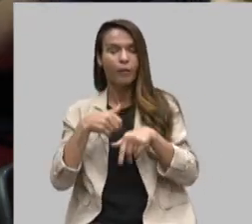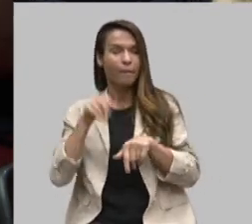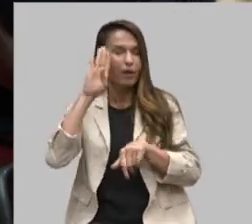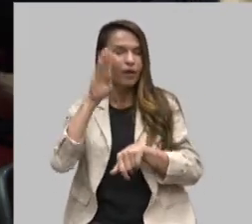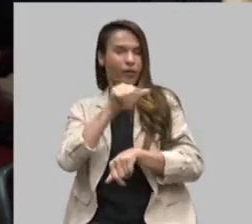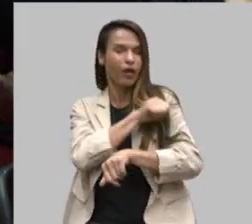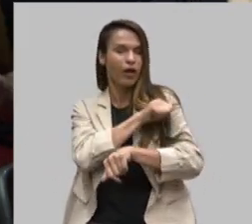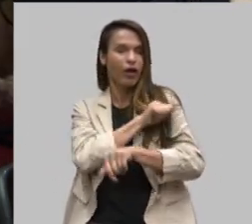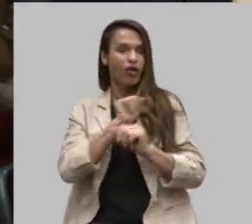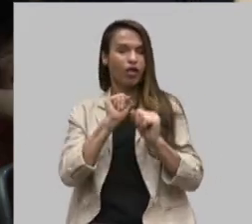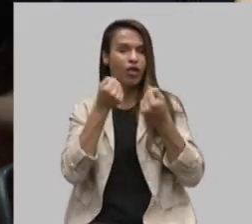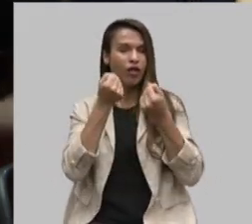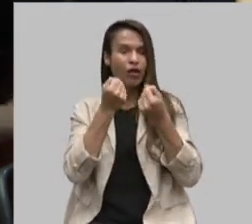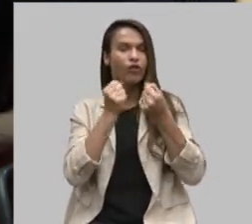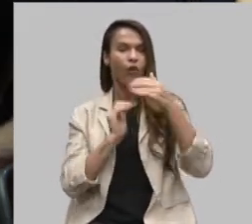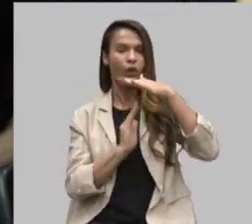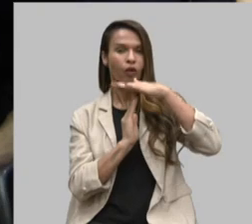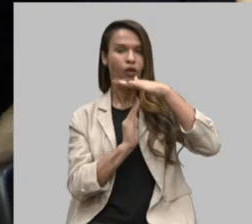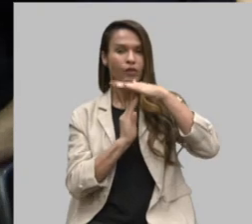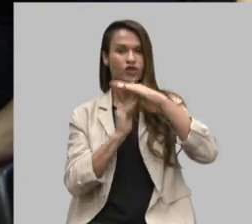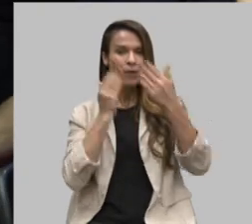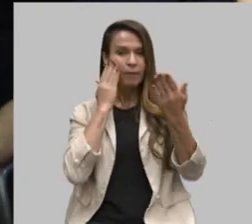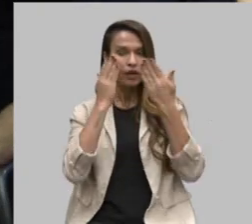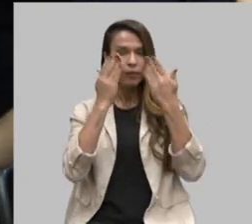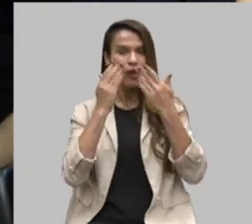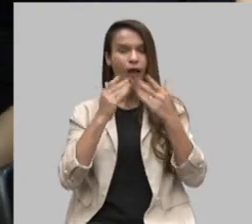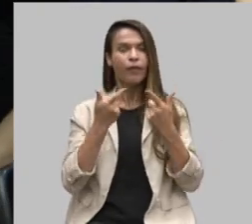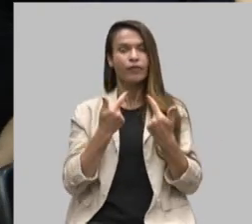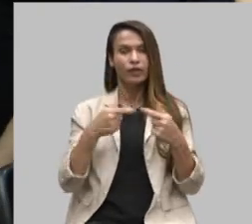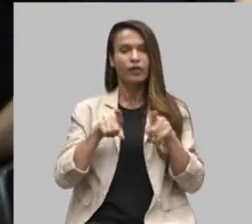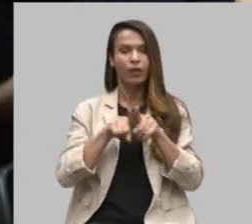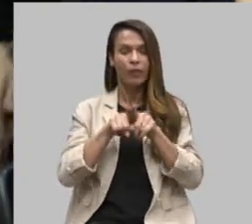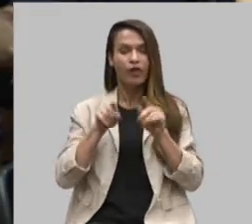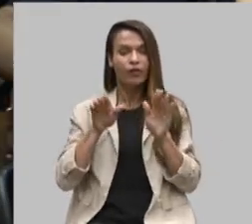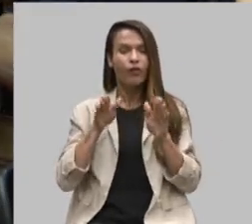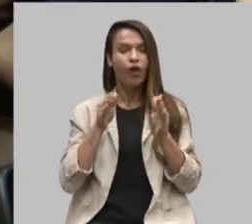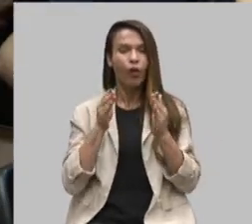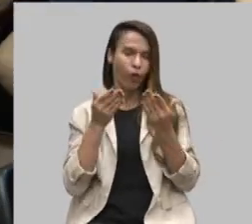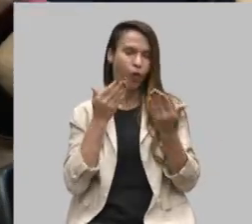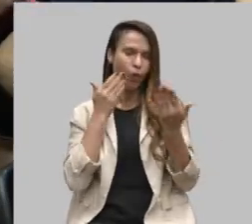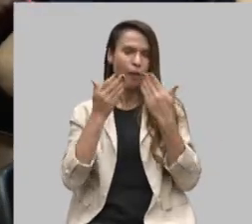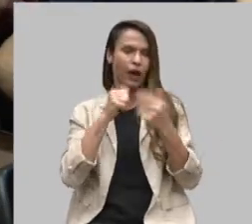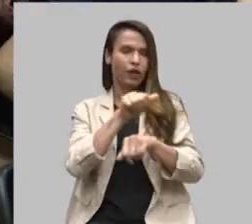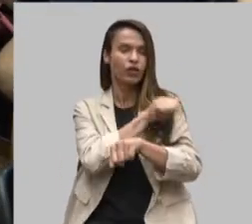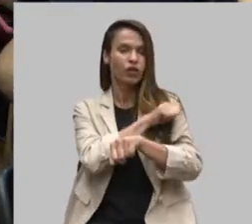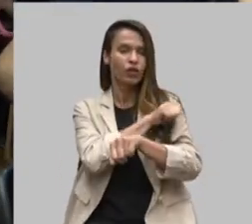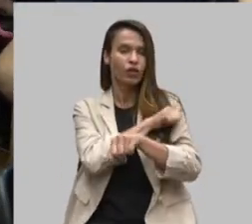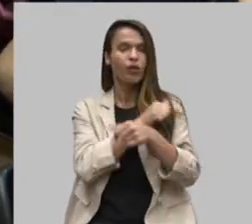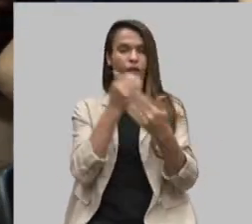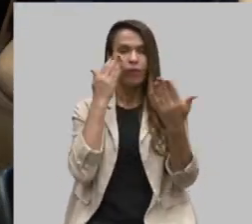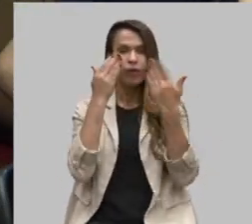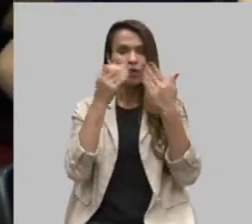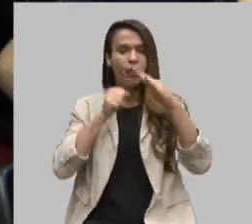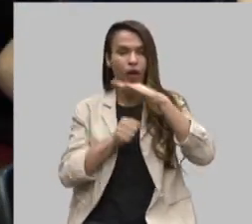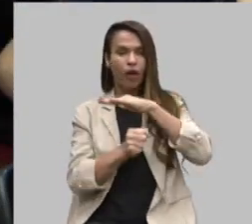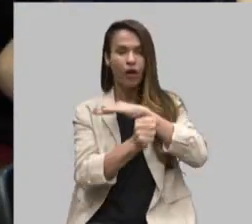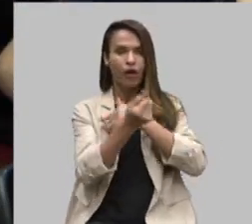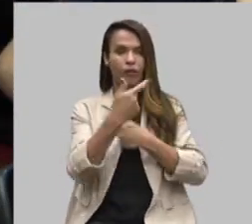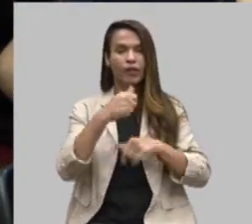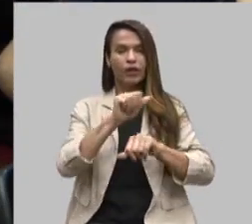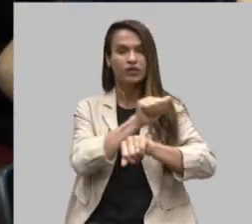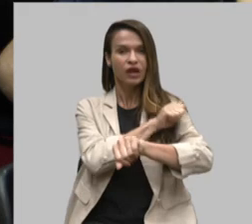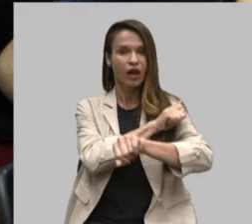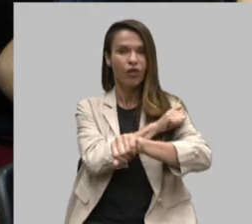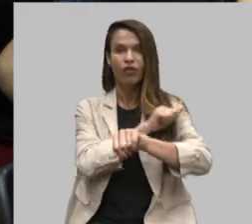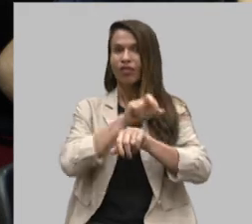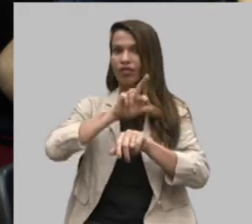quantidade mínima de psicólogos para quantidade mínima de alunos ou seja os psicólogos vão ser designados para os alunos e não para